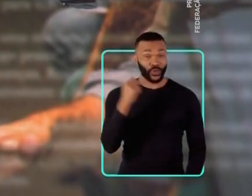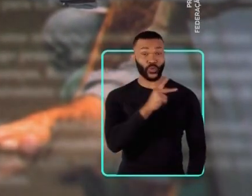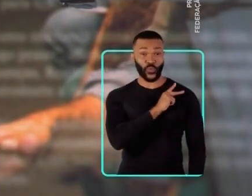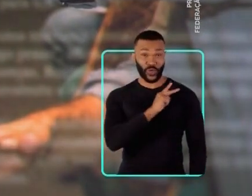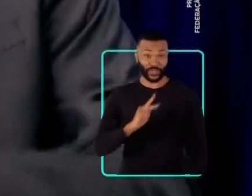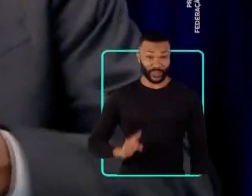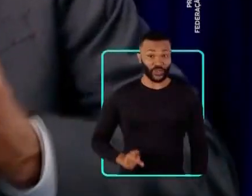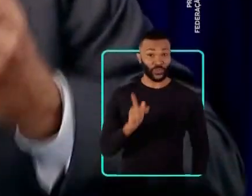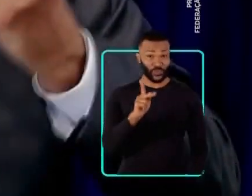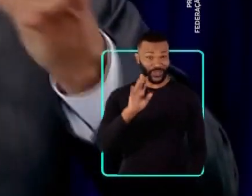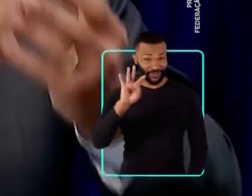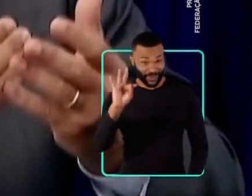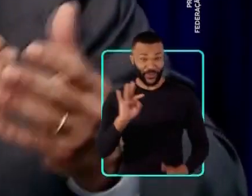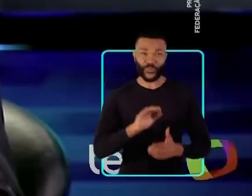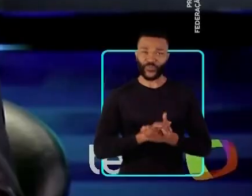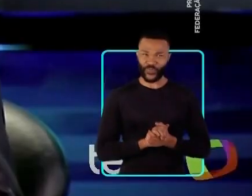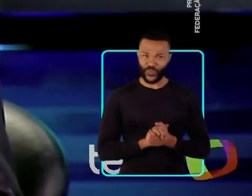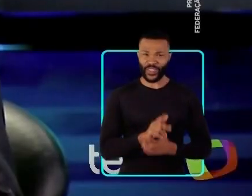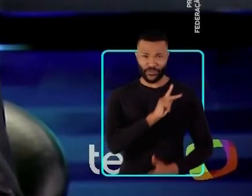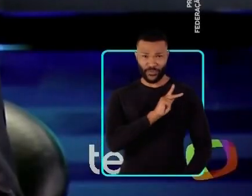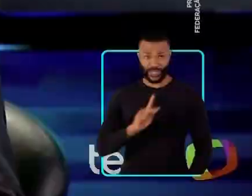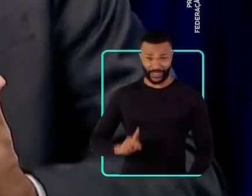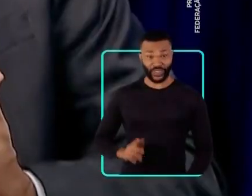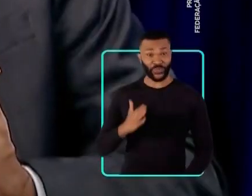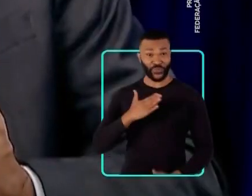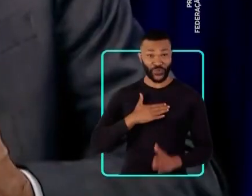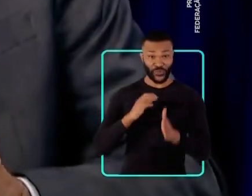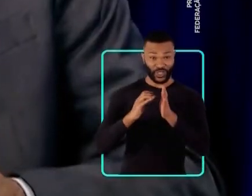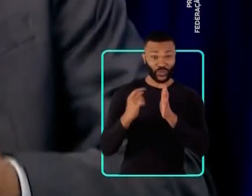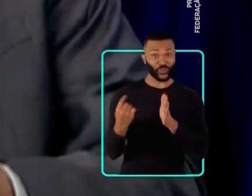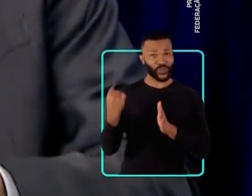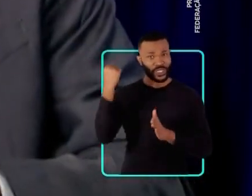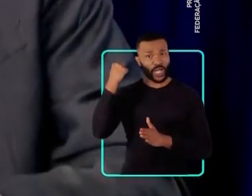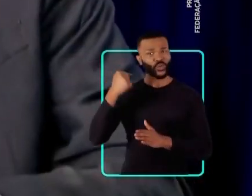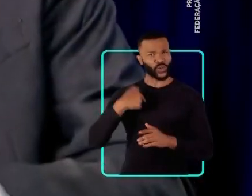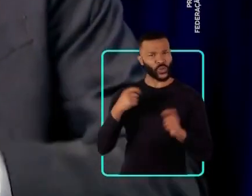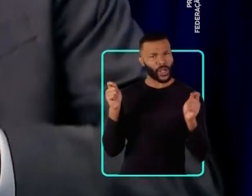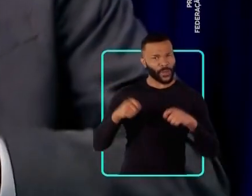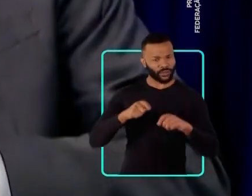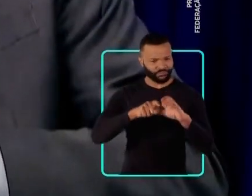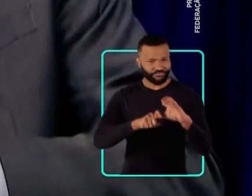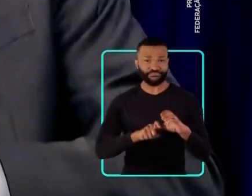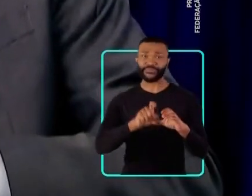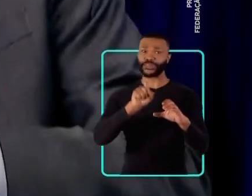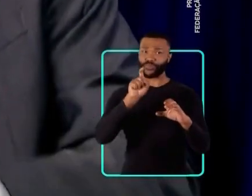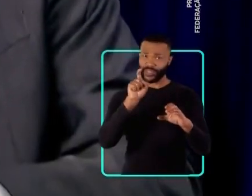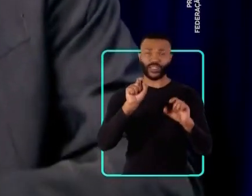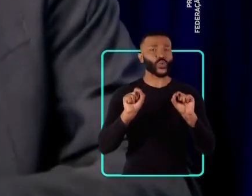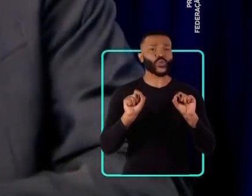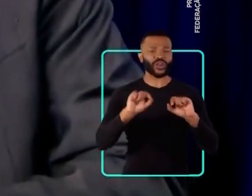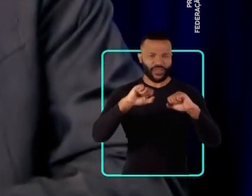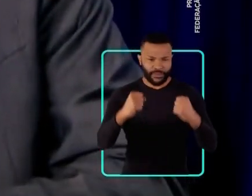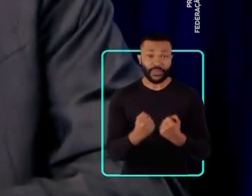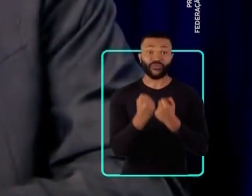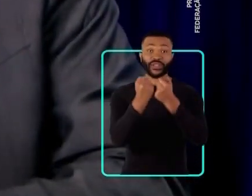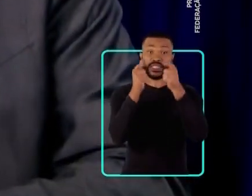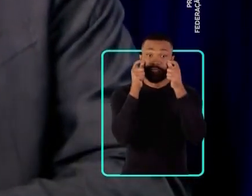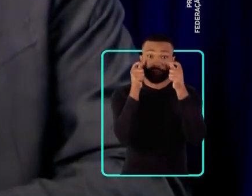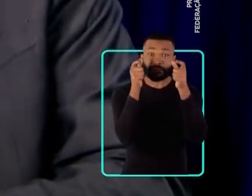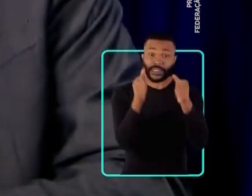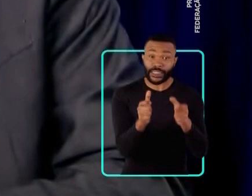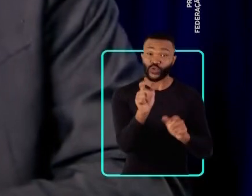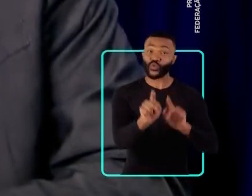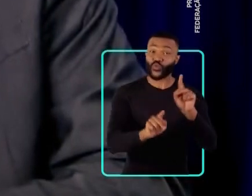governado pelo PT. Mesmo quando eram presidente do meu partido, eu fui capaz de ter independência suficiente para defender os